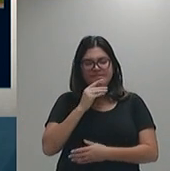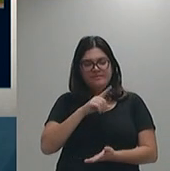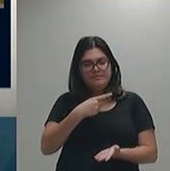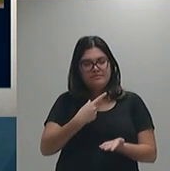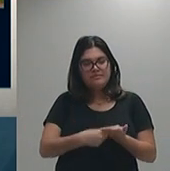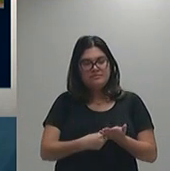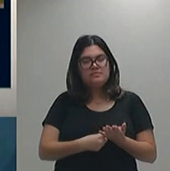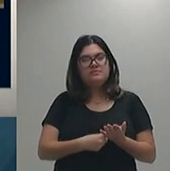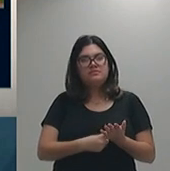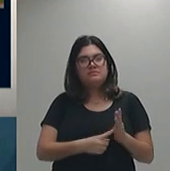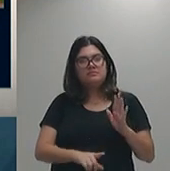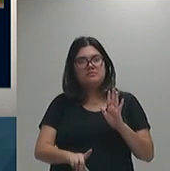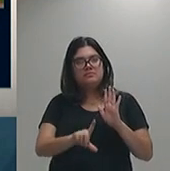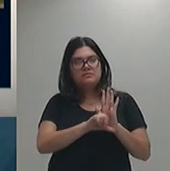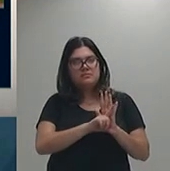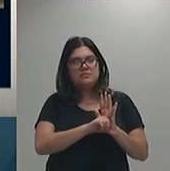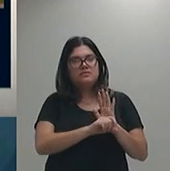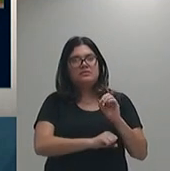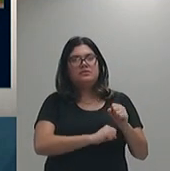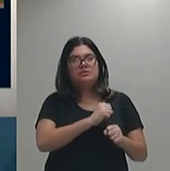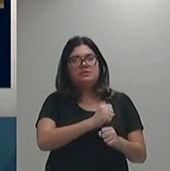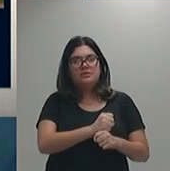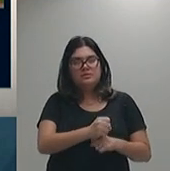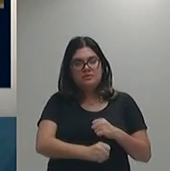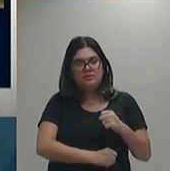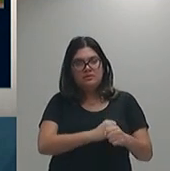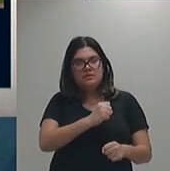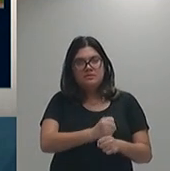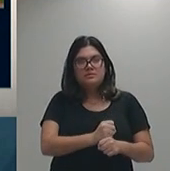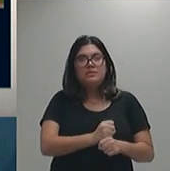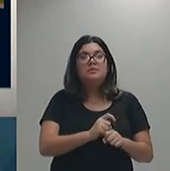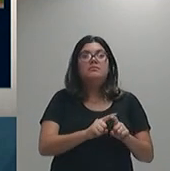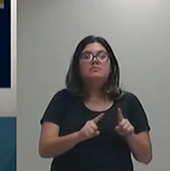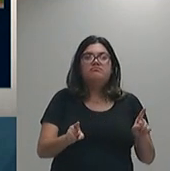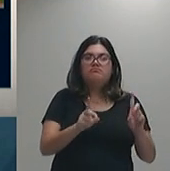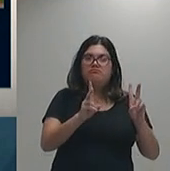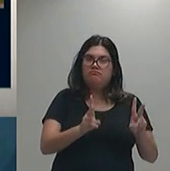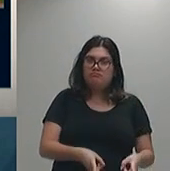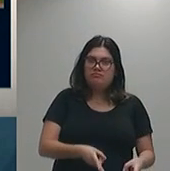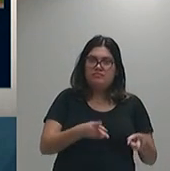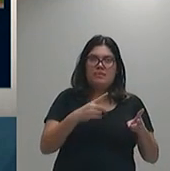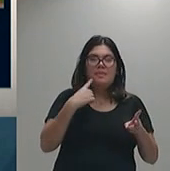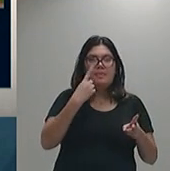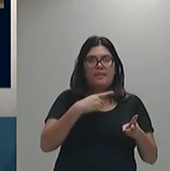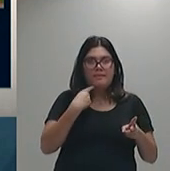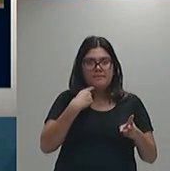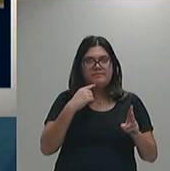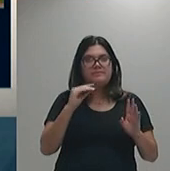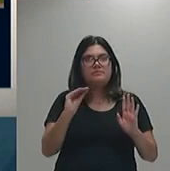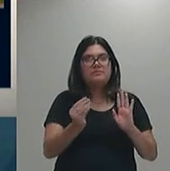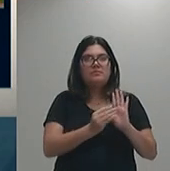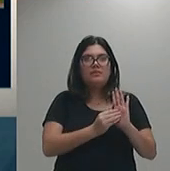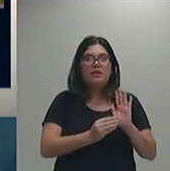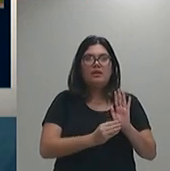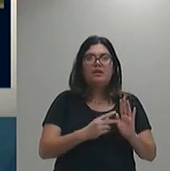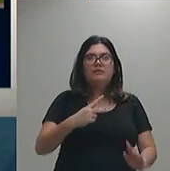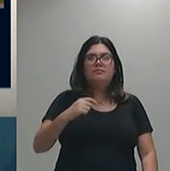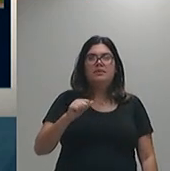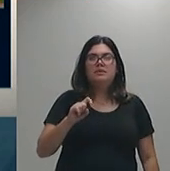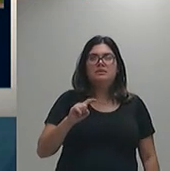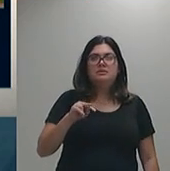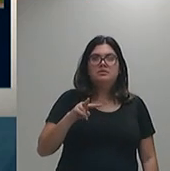conclusão de legitimidade de ambos Mas sendo também o advogado Y só passivo caso